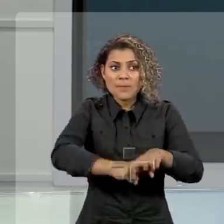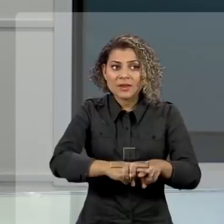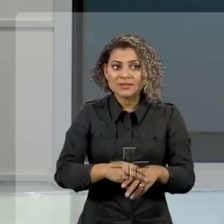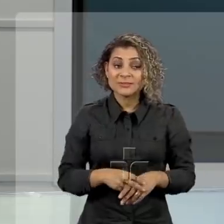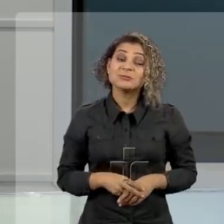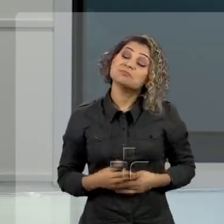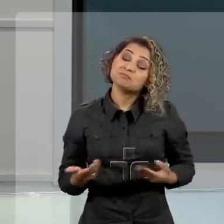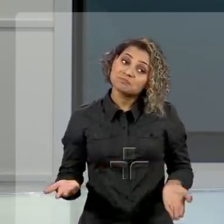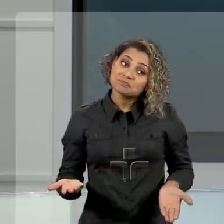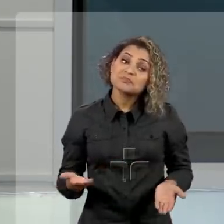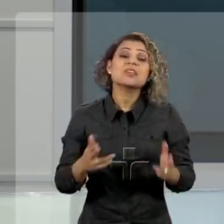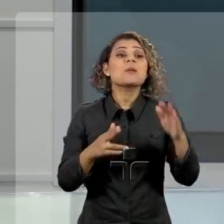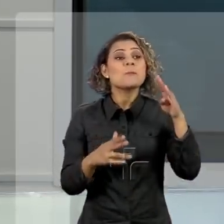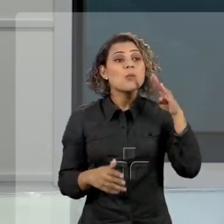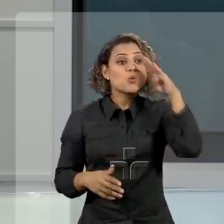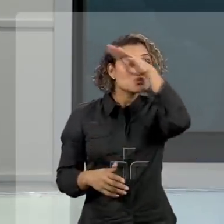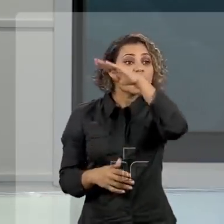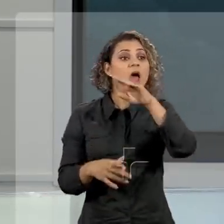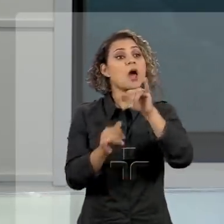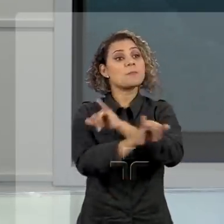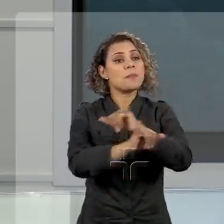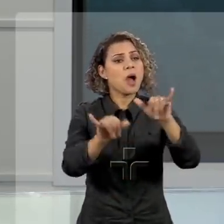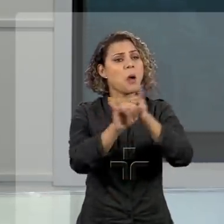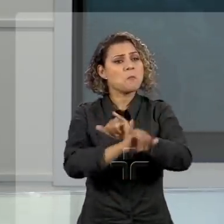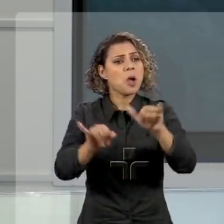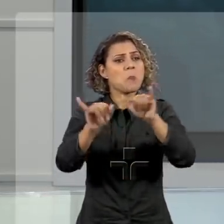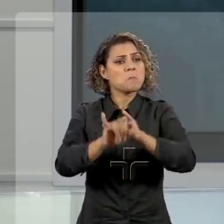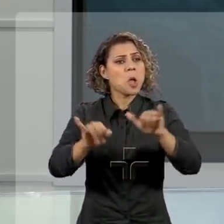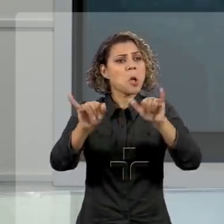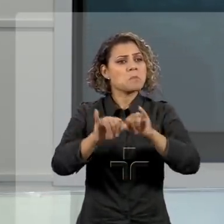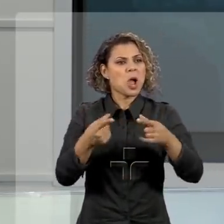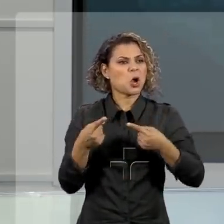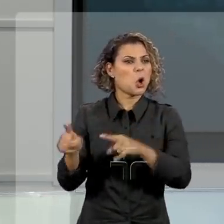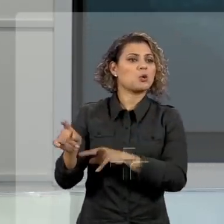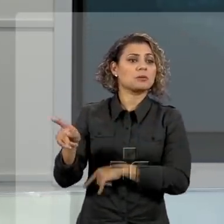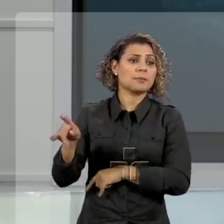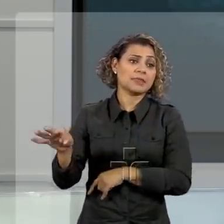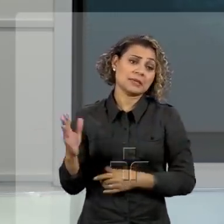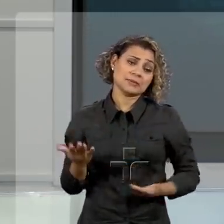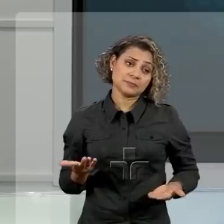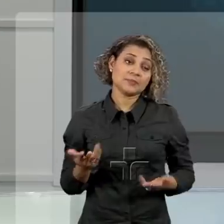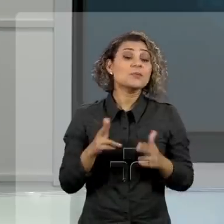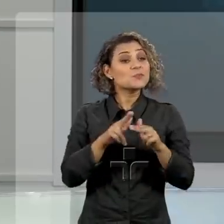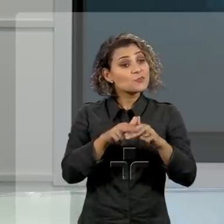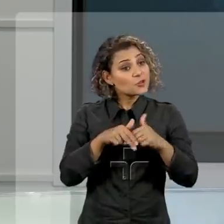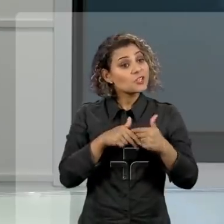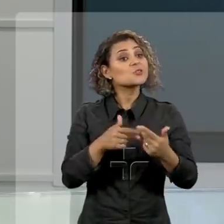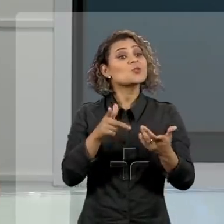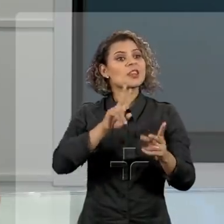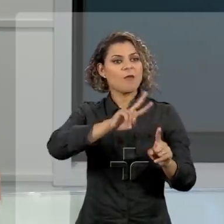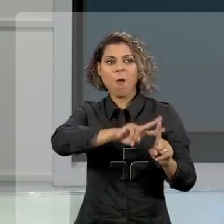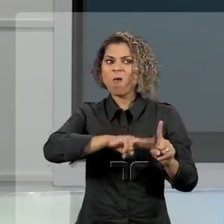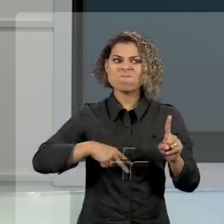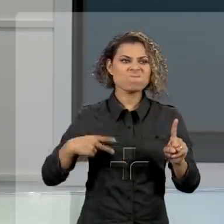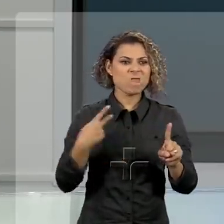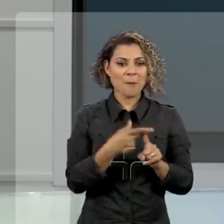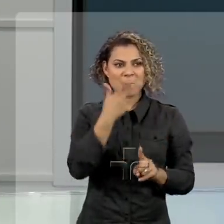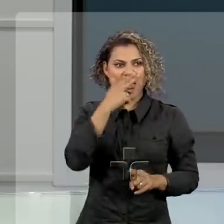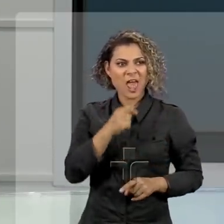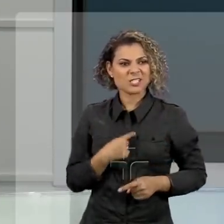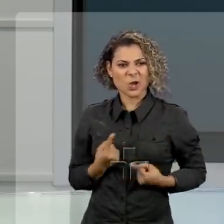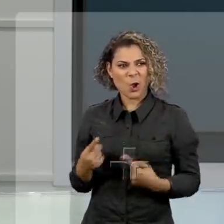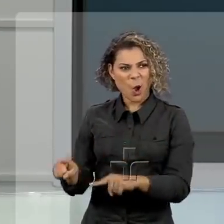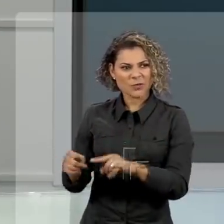o Jair Bolsonaro fez sua campanha em cima dessa bandeira anti-PT. Então, ele dobra a aposta duas vezes, anticorrupção e